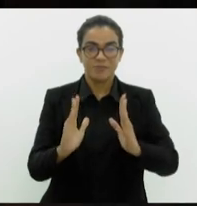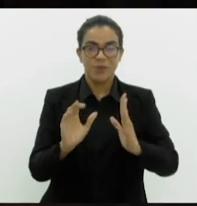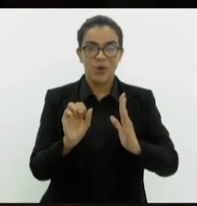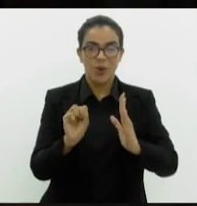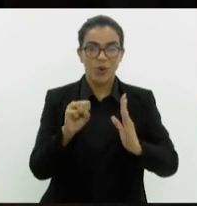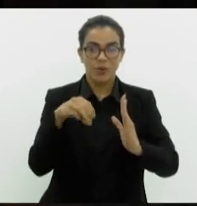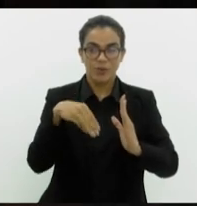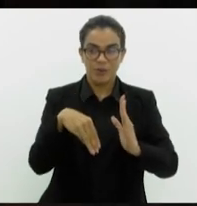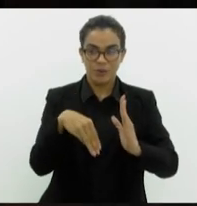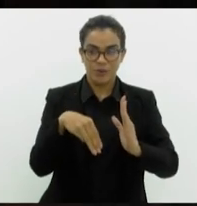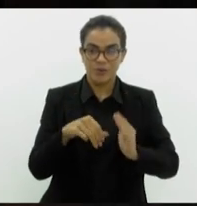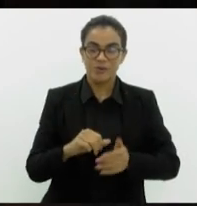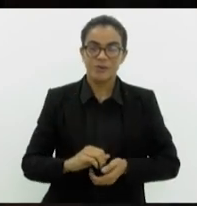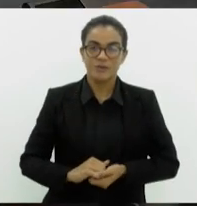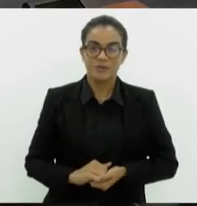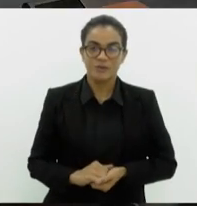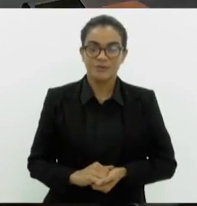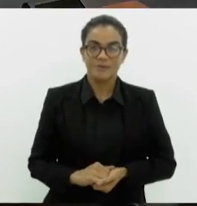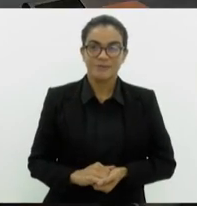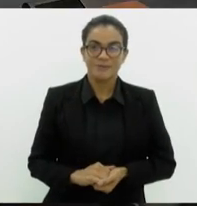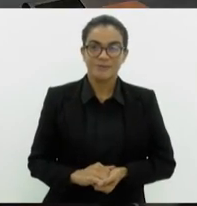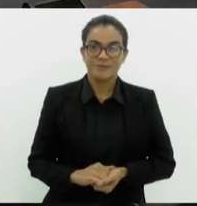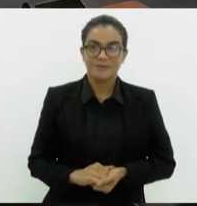8 minutos.